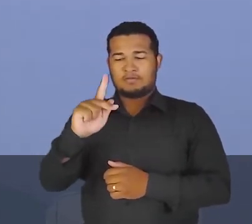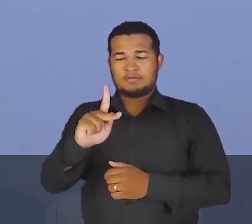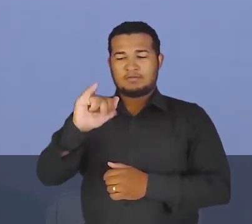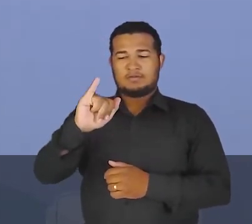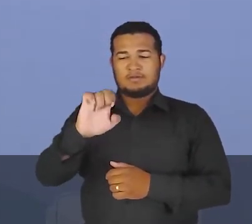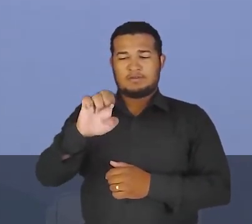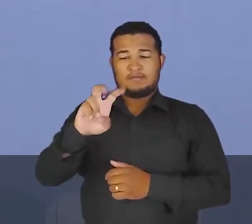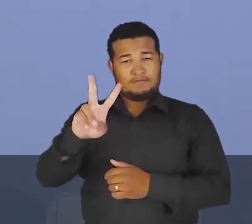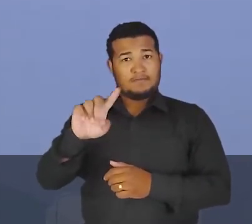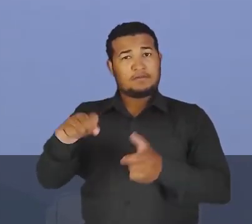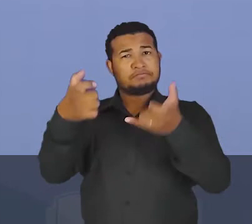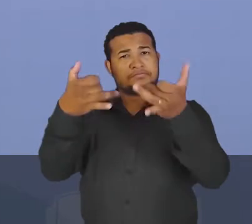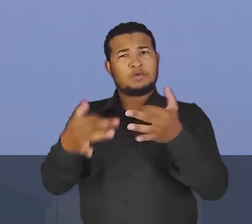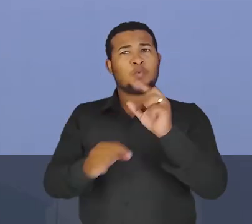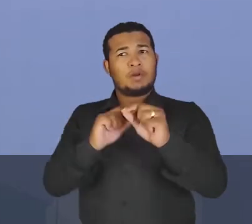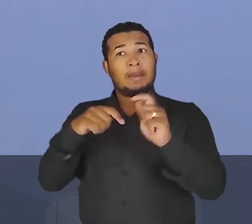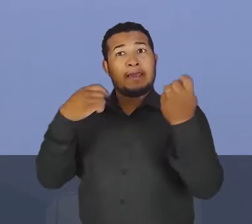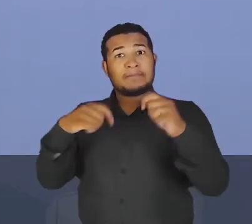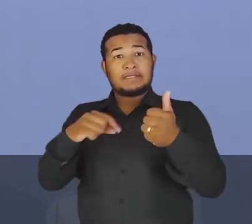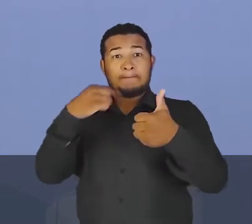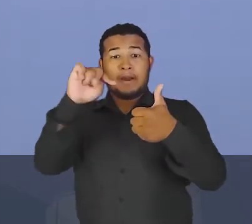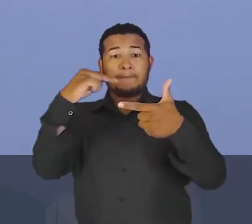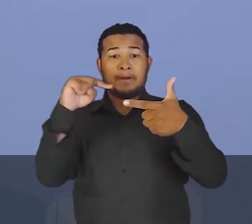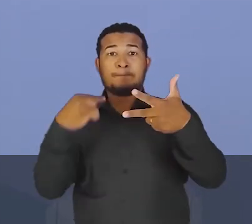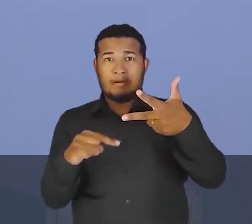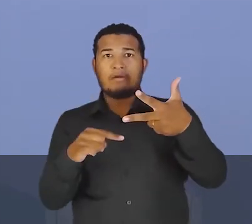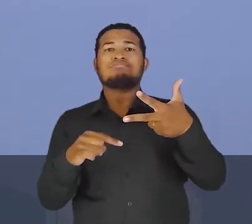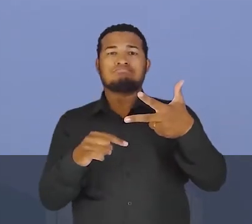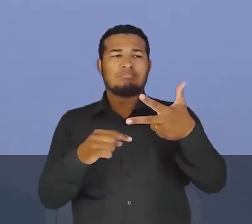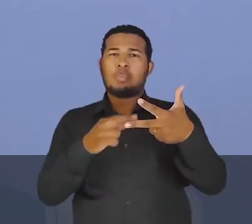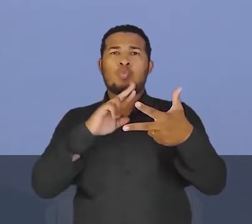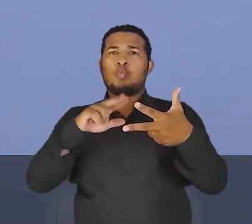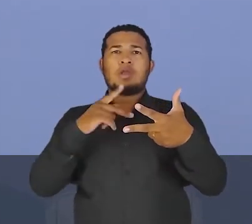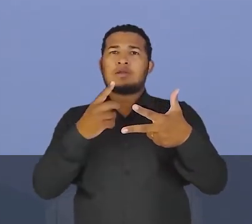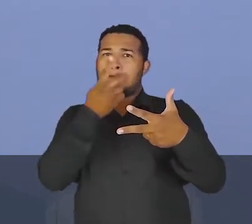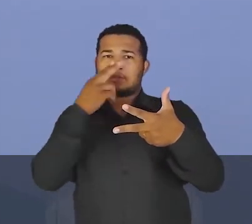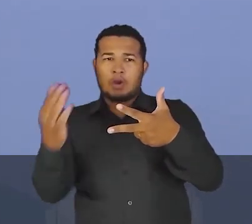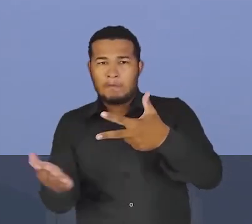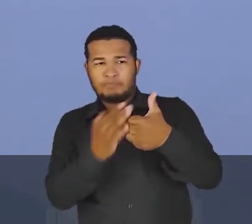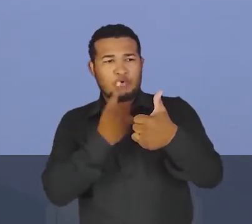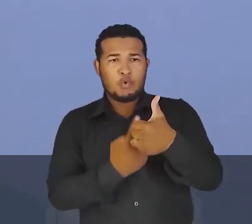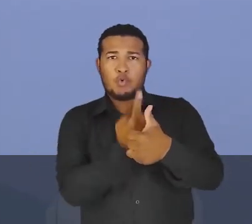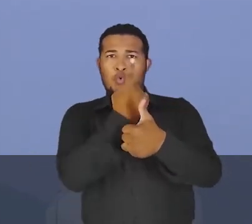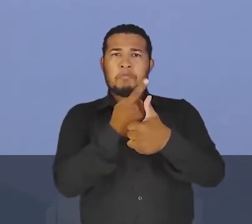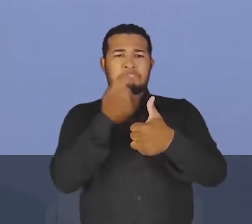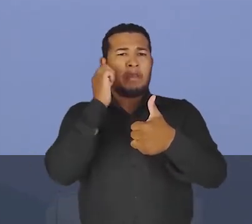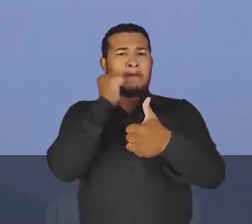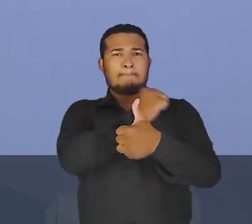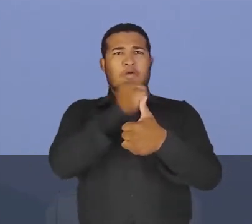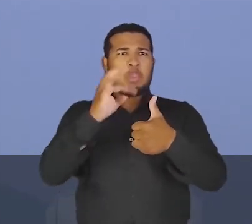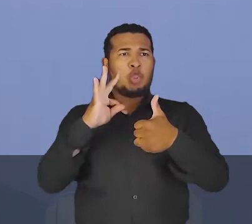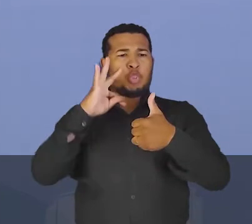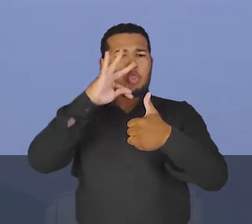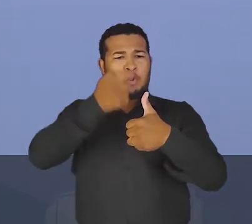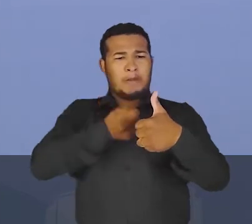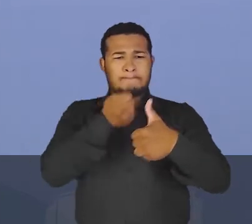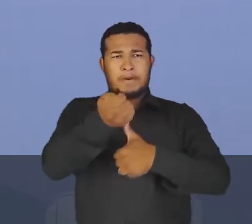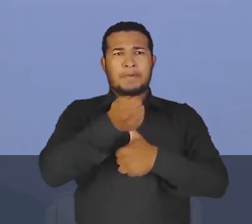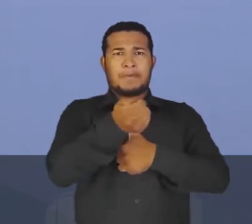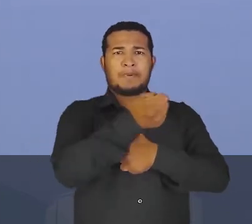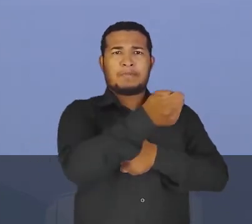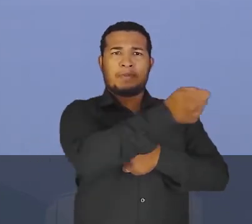do poder político, ele precisava ser dividido em três. Não poderia uma pessoa só ter todos os poderes concentrados em